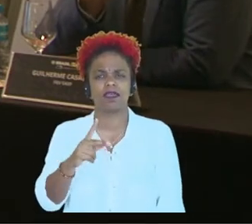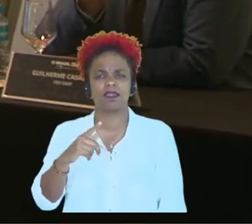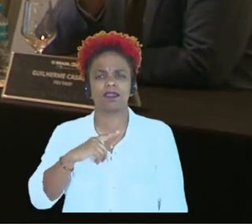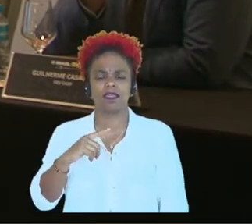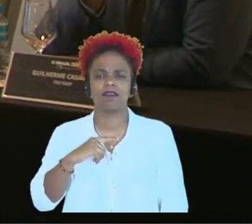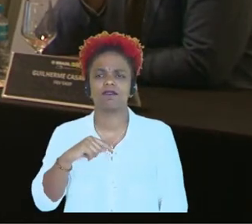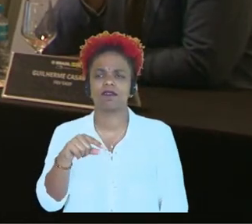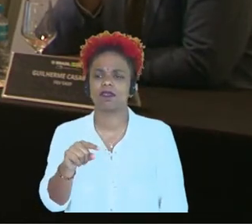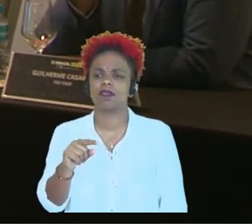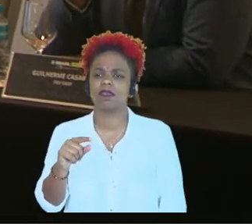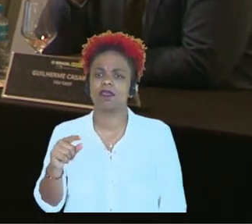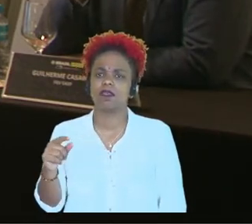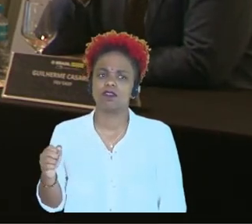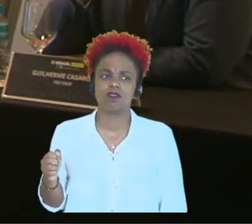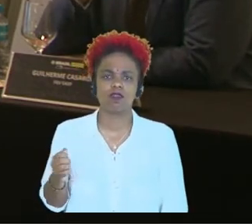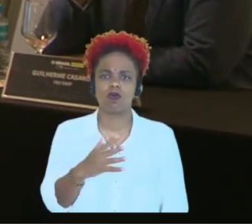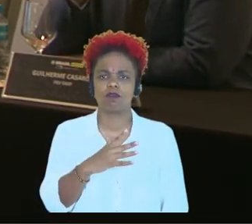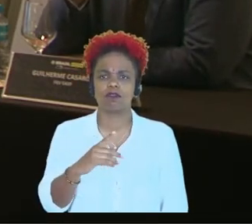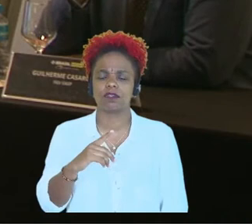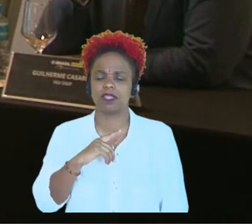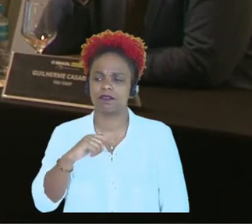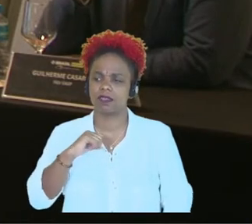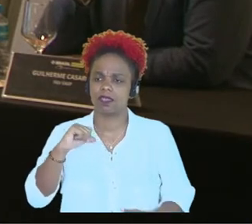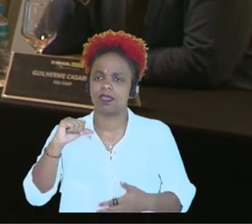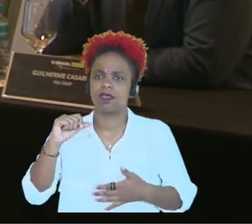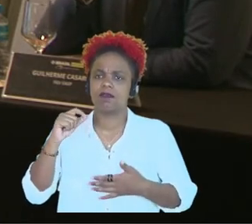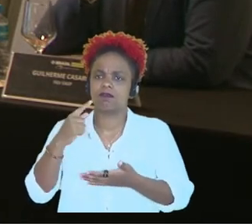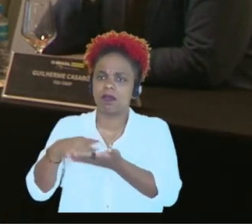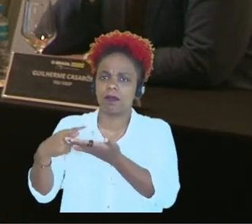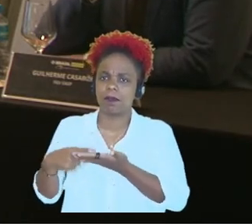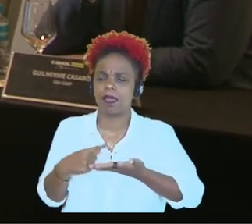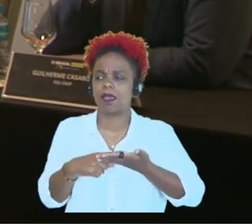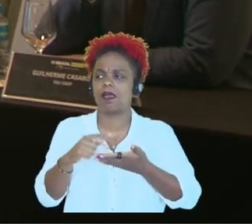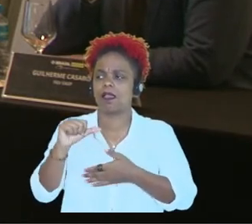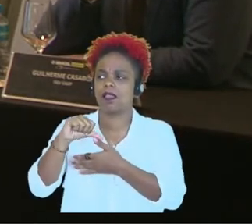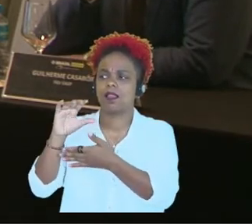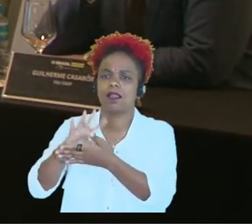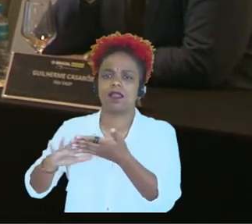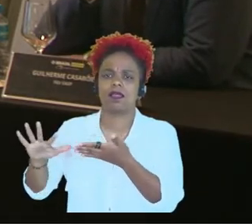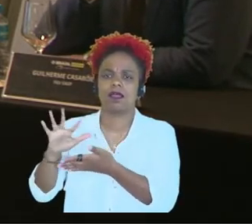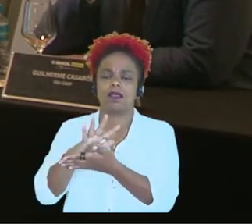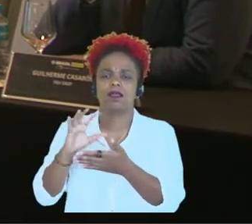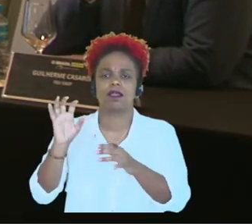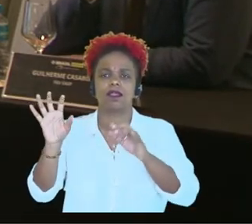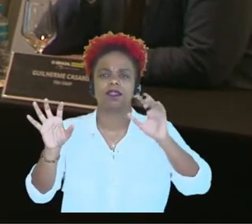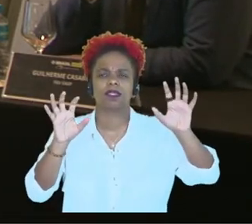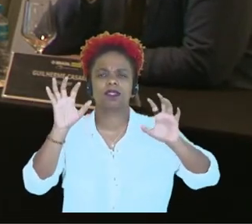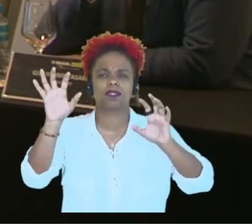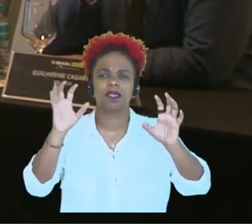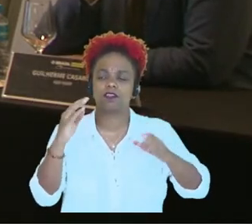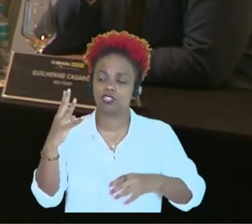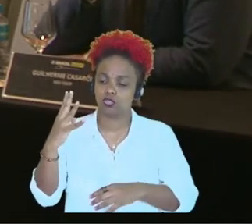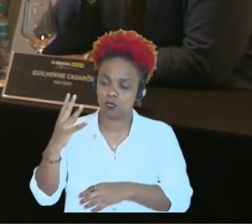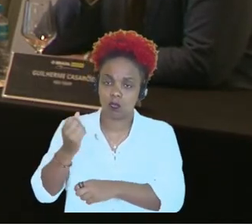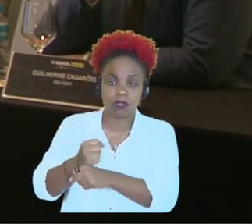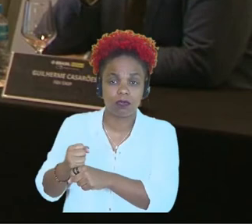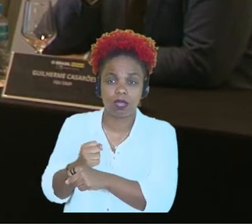da Unasur, um fortalecimento do Mercosul. Como é que você vê a integração regional do Brasil nos próximos